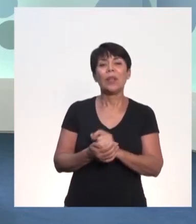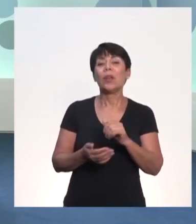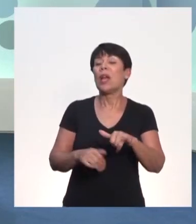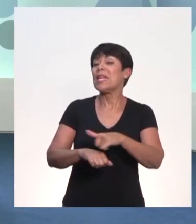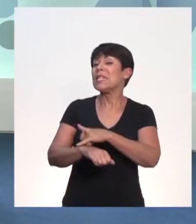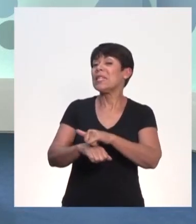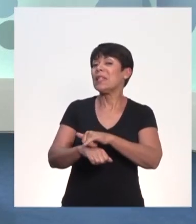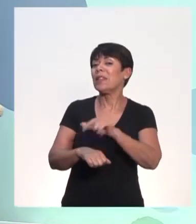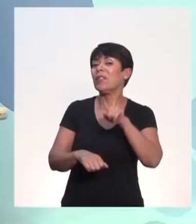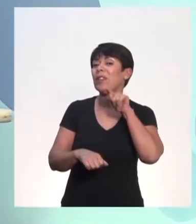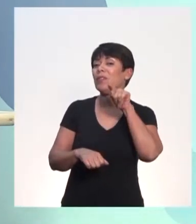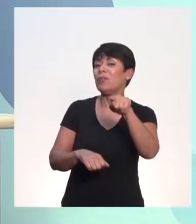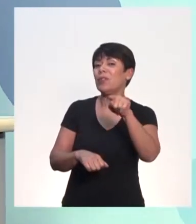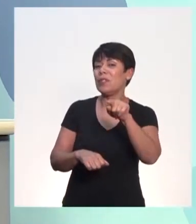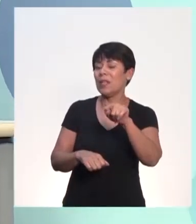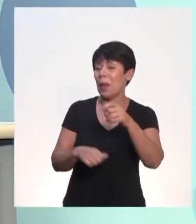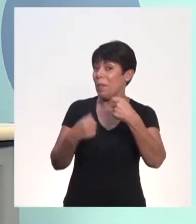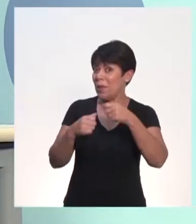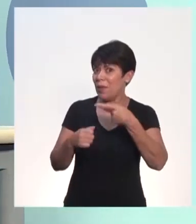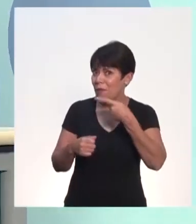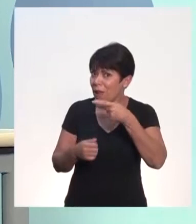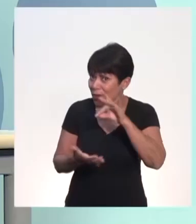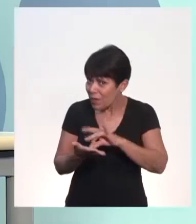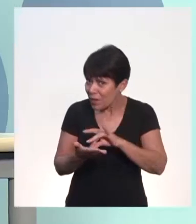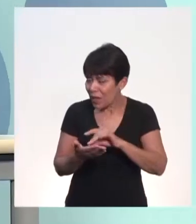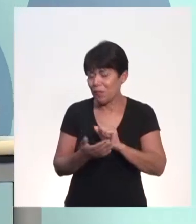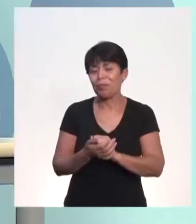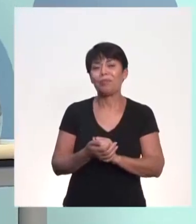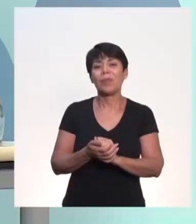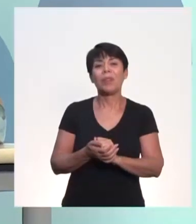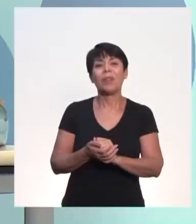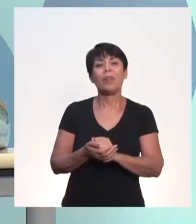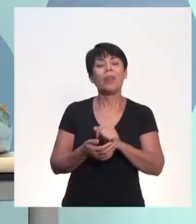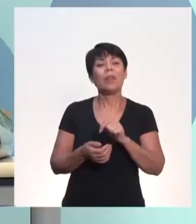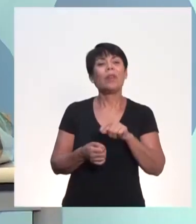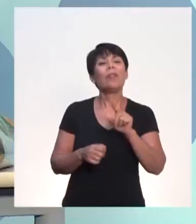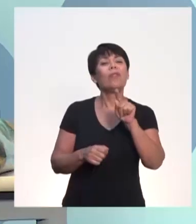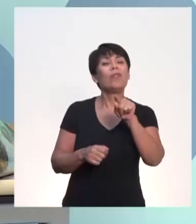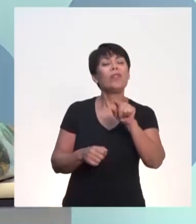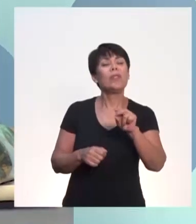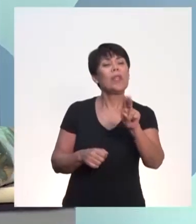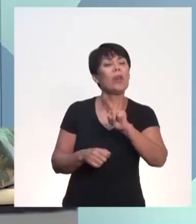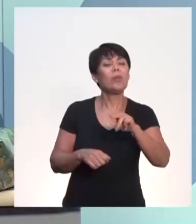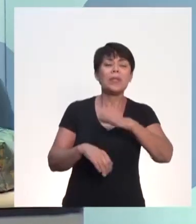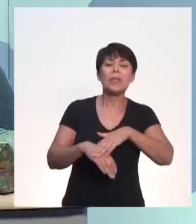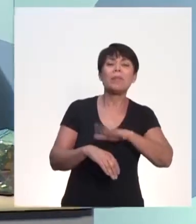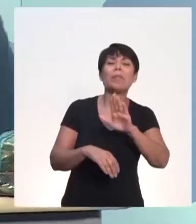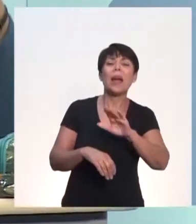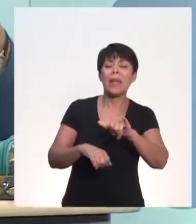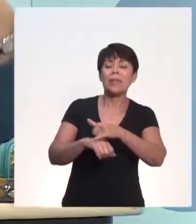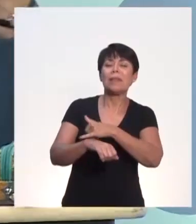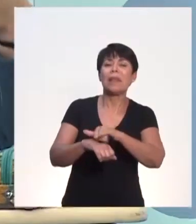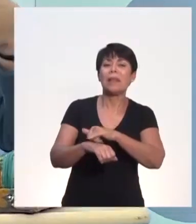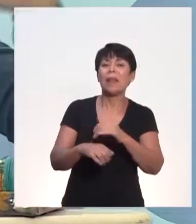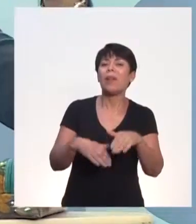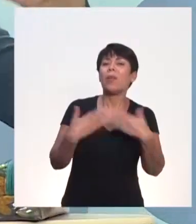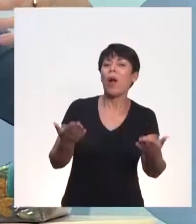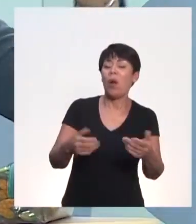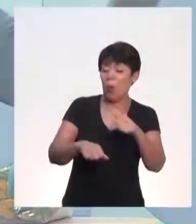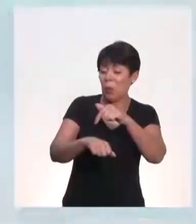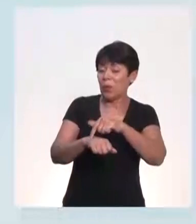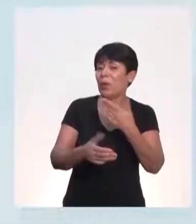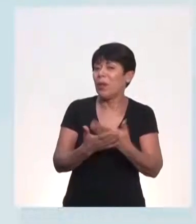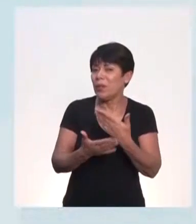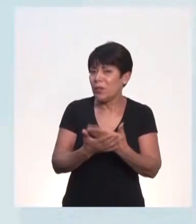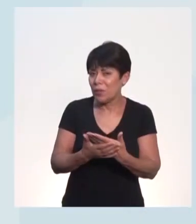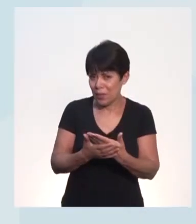que vocês, e aí eu preciso da honestidade, hein? Qual a técnica que vocês mais utilizam quando vocês estão estudando